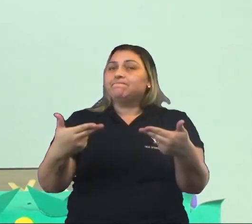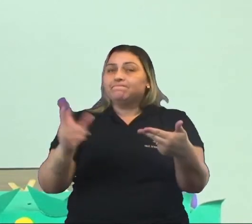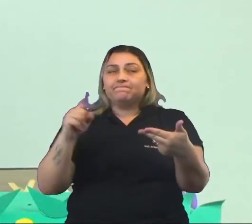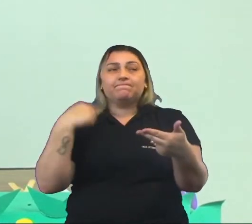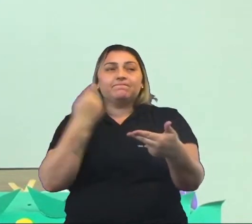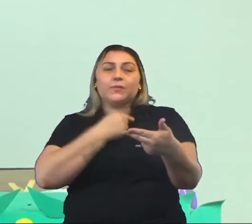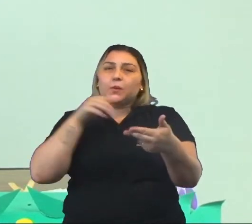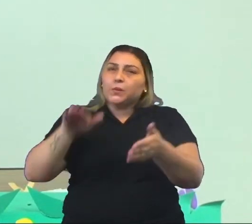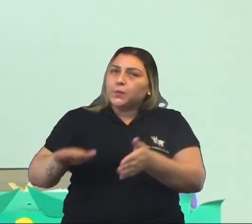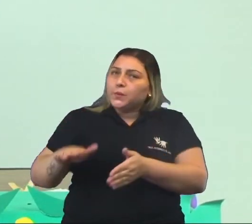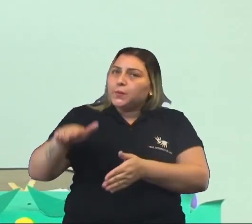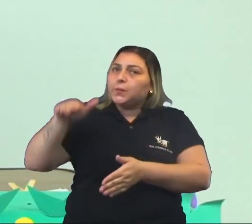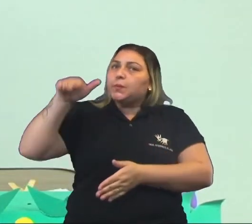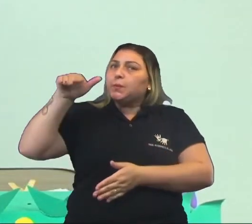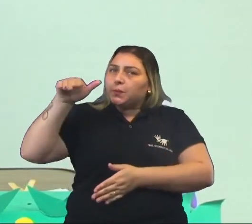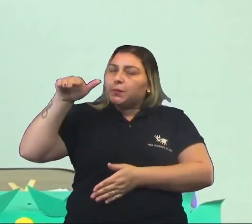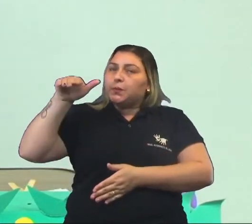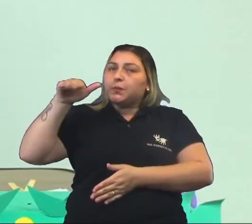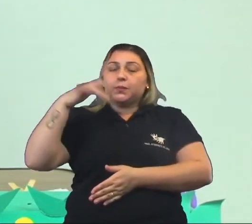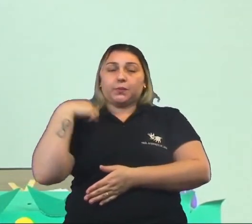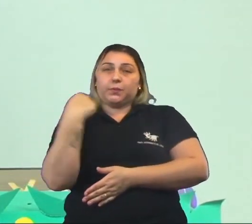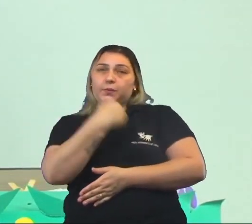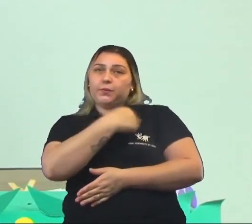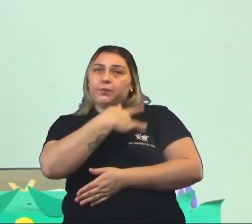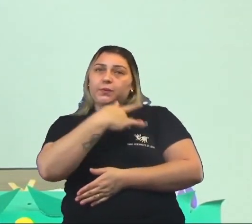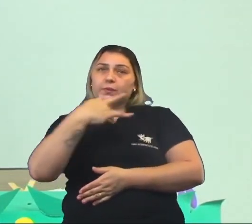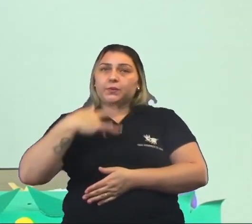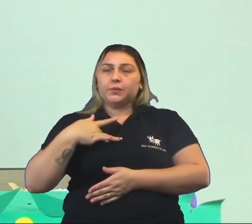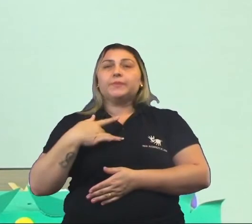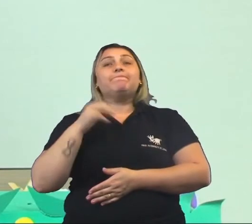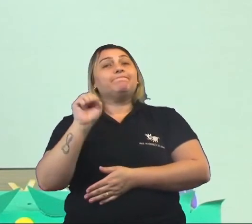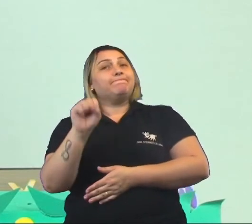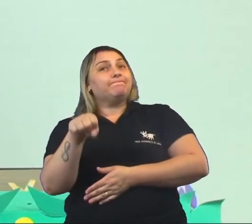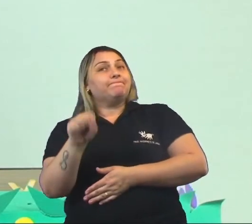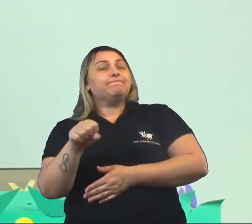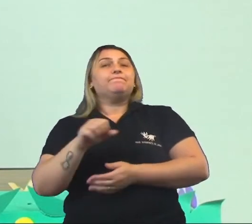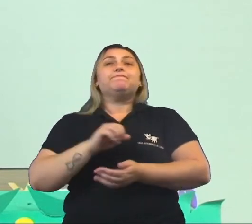nosso crescimento, na nossa saúde. Sim.